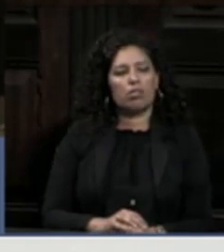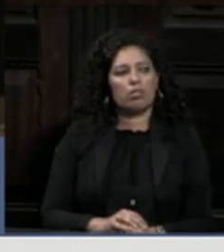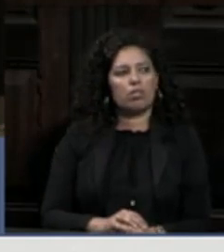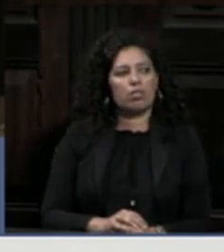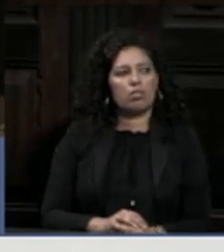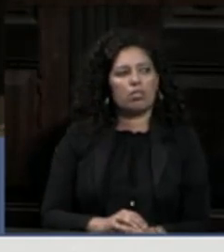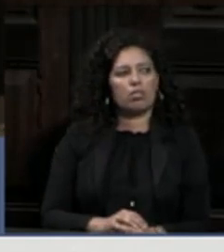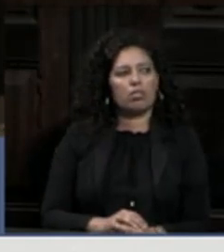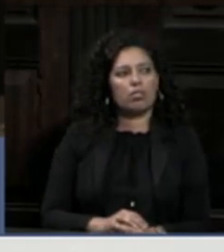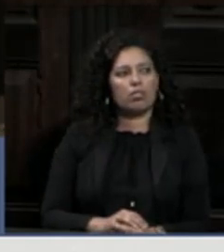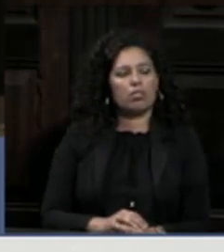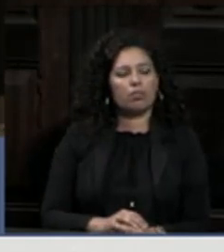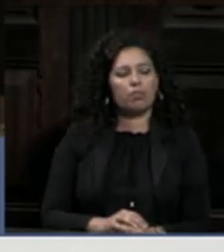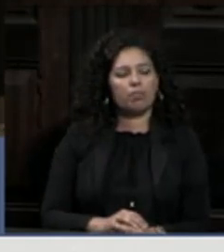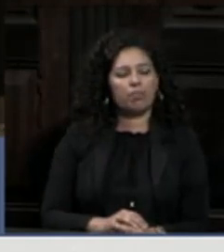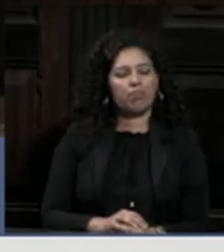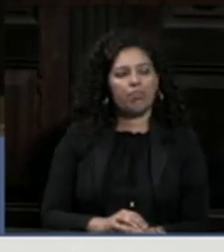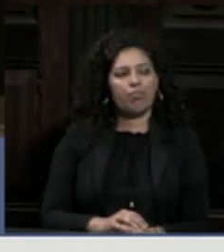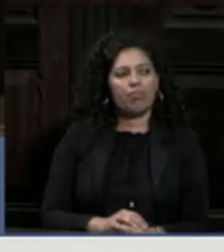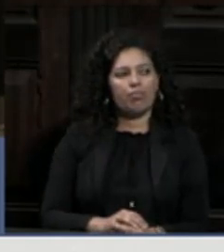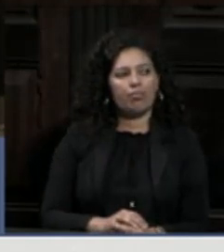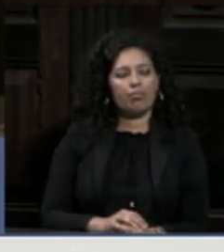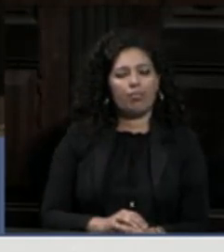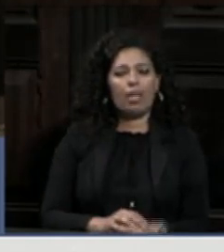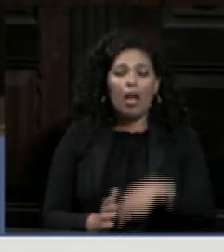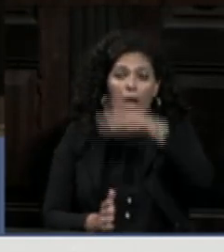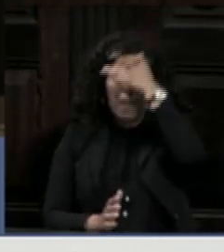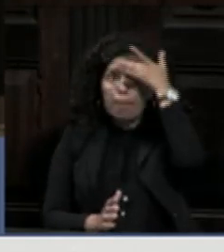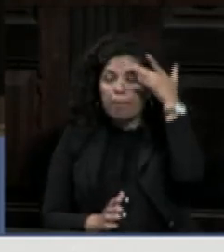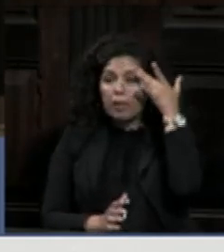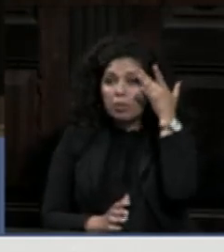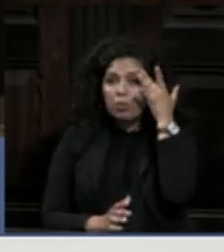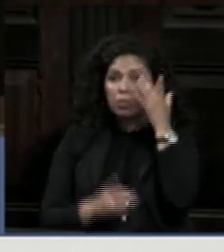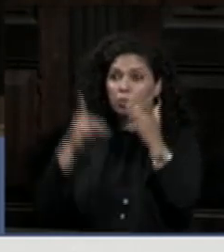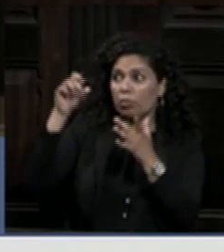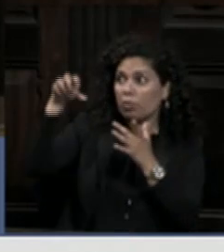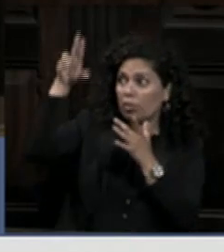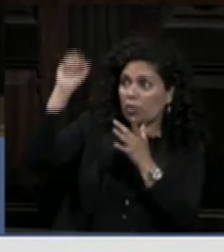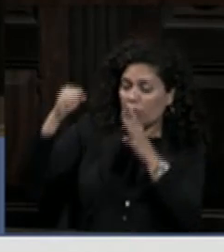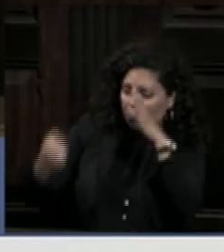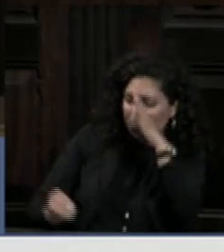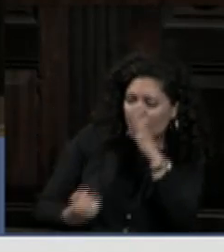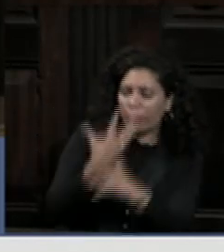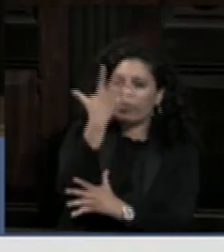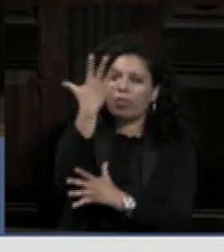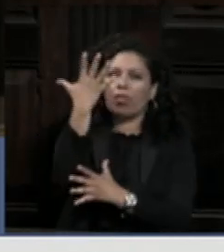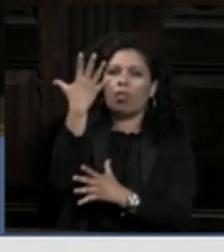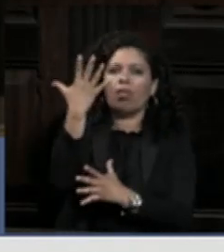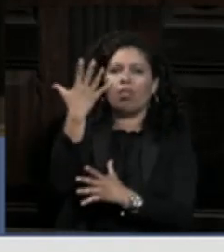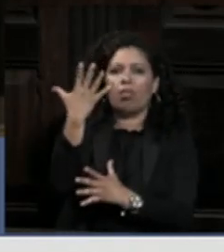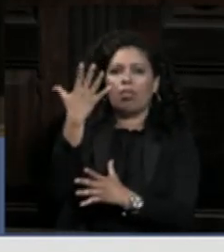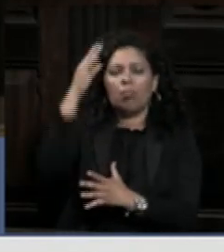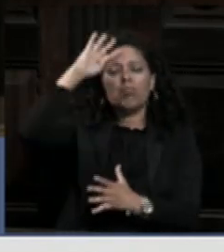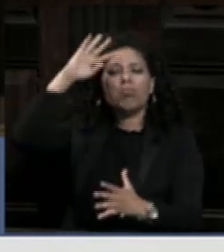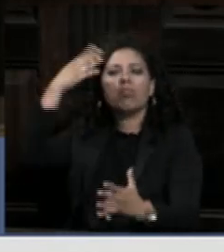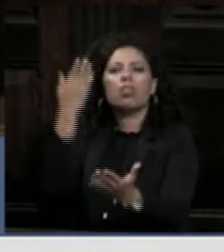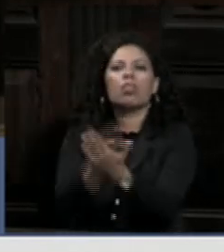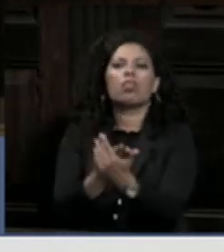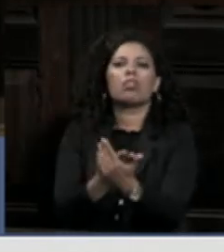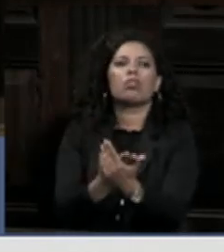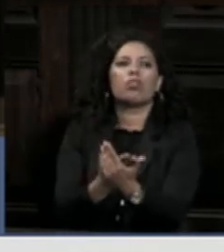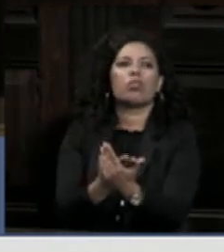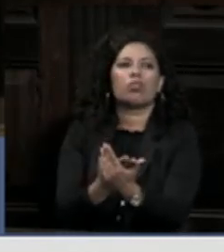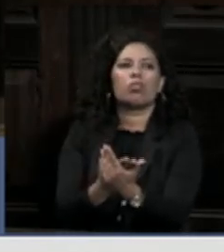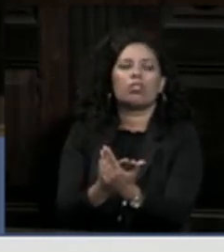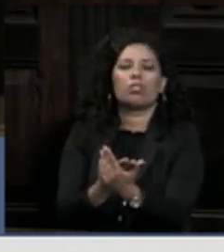esse ser humano eu acredito você a má imagem e semelhança espiritual